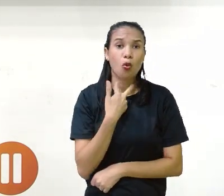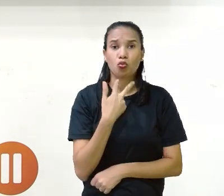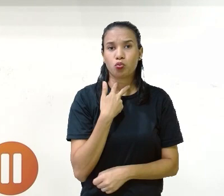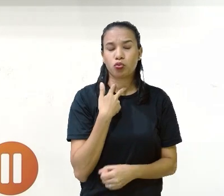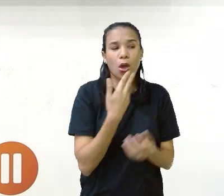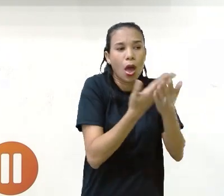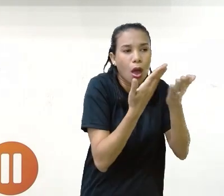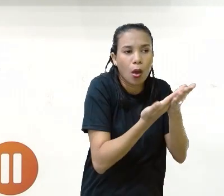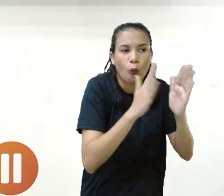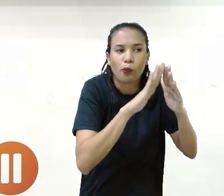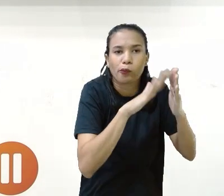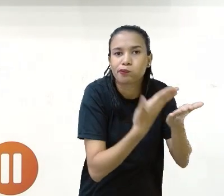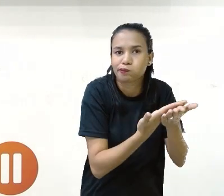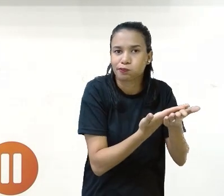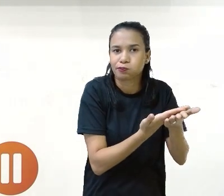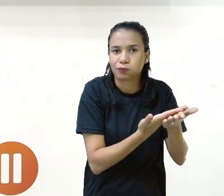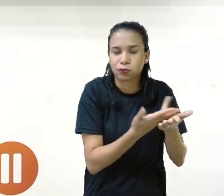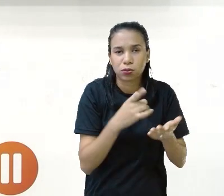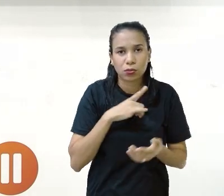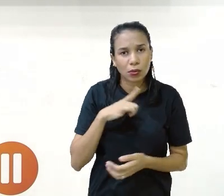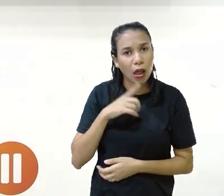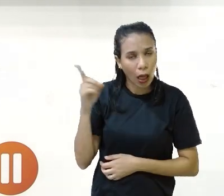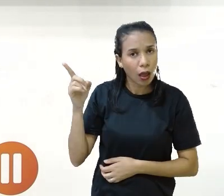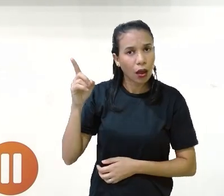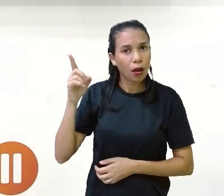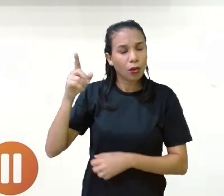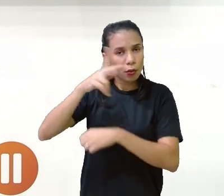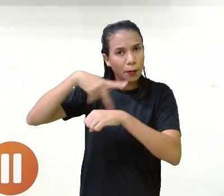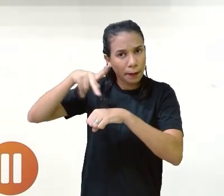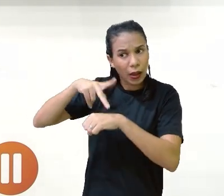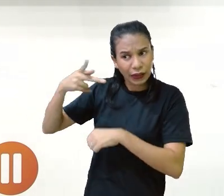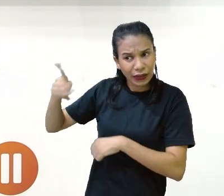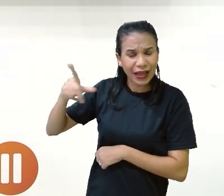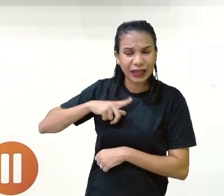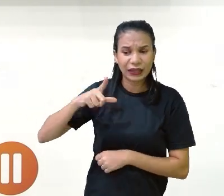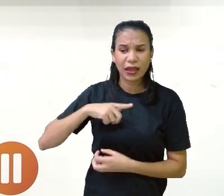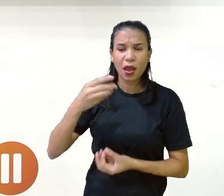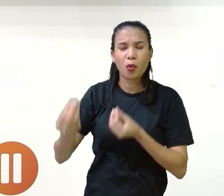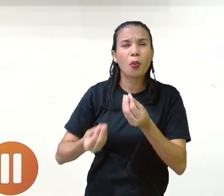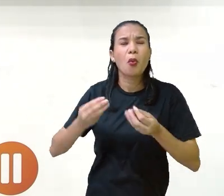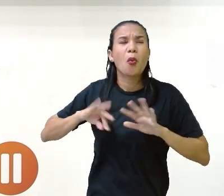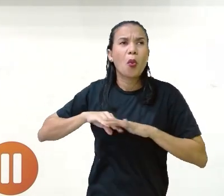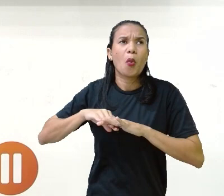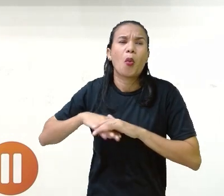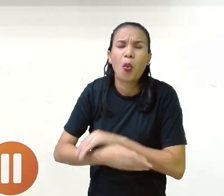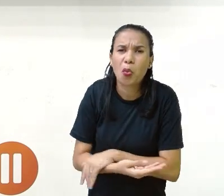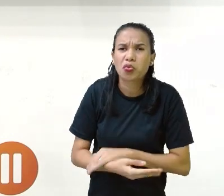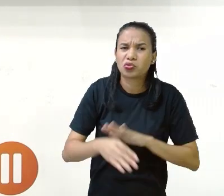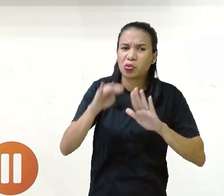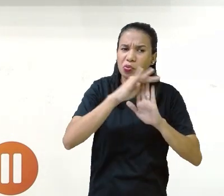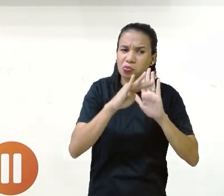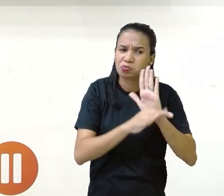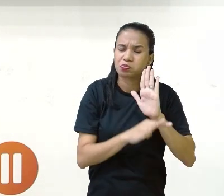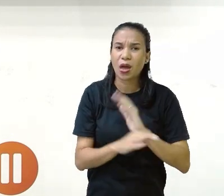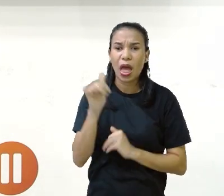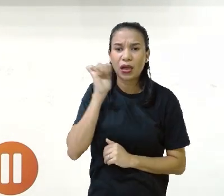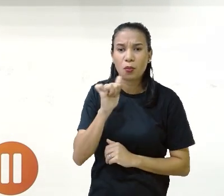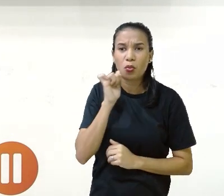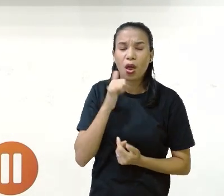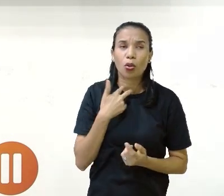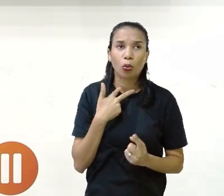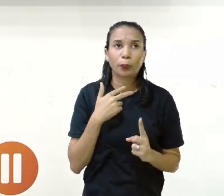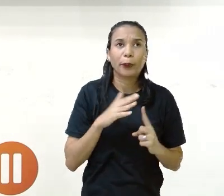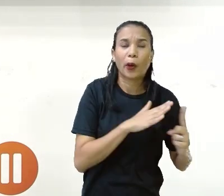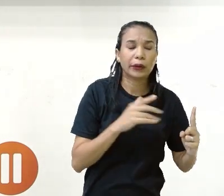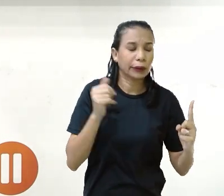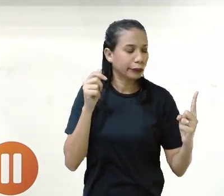Isso. No Oriente existem algumas coisas, né, alguns costumes que ainda limitam as mulheres.